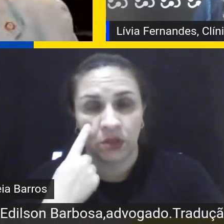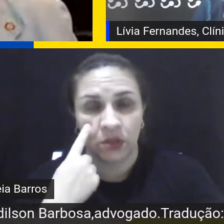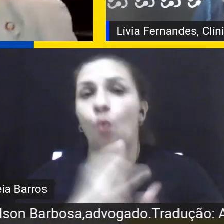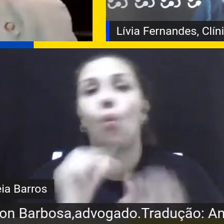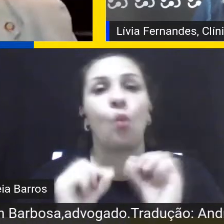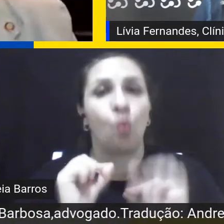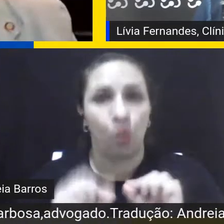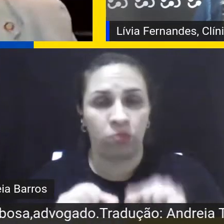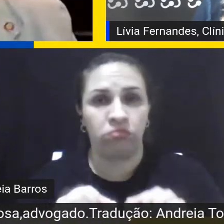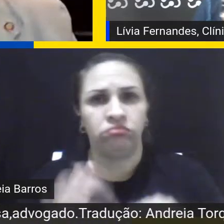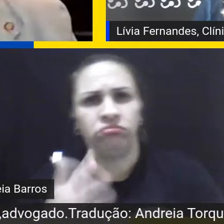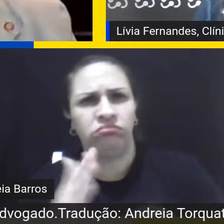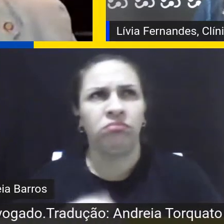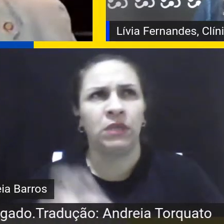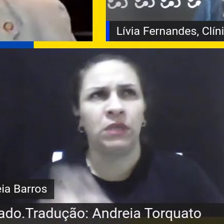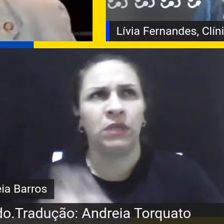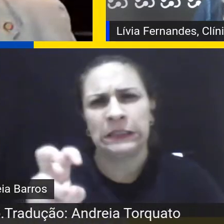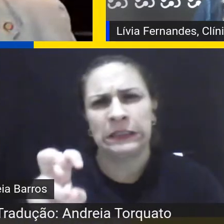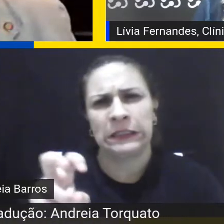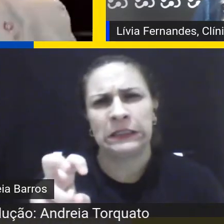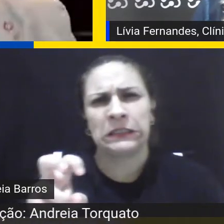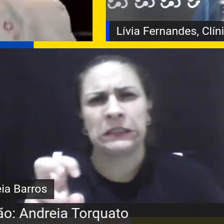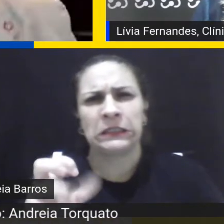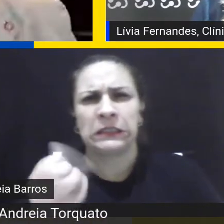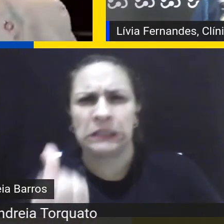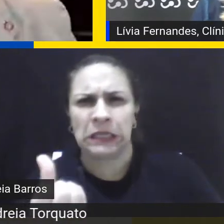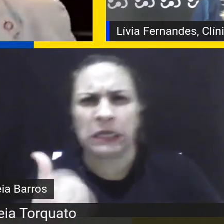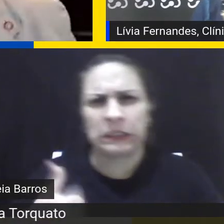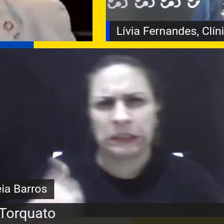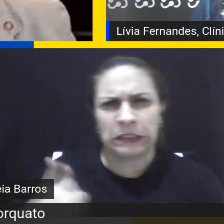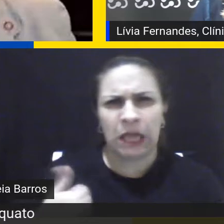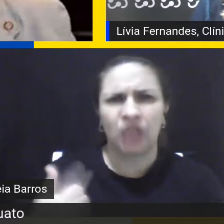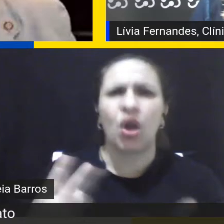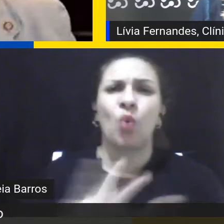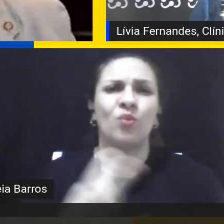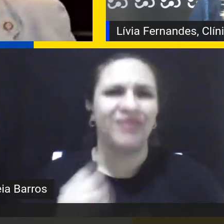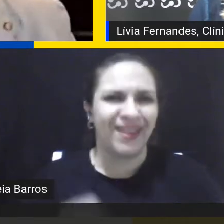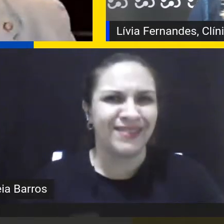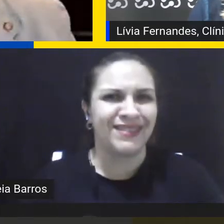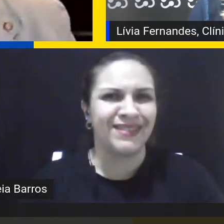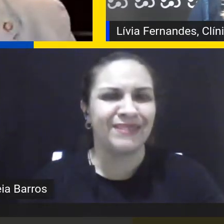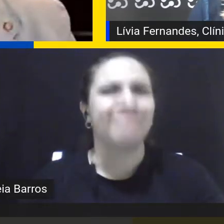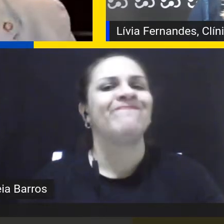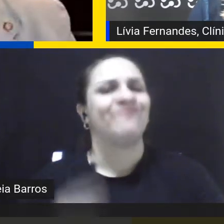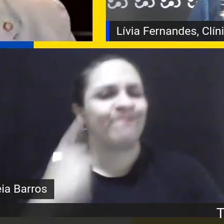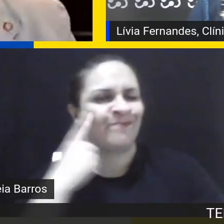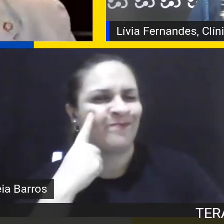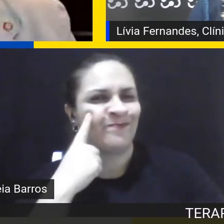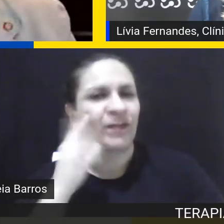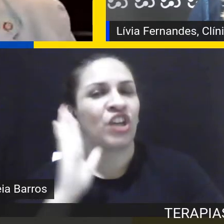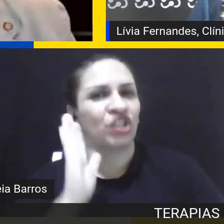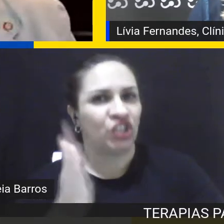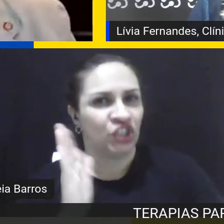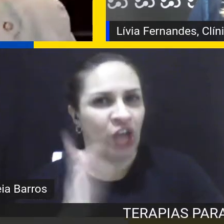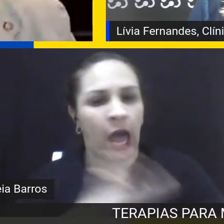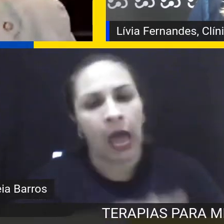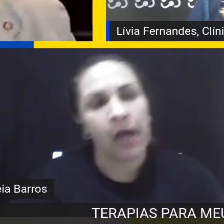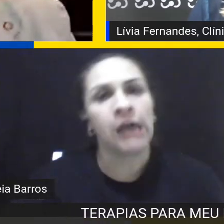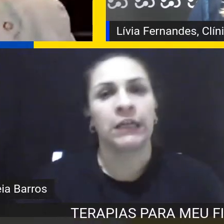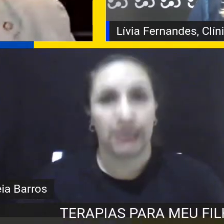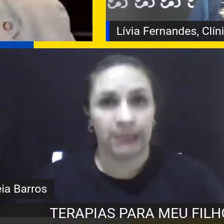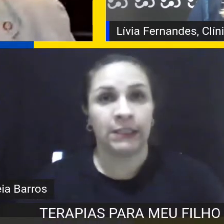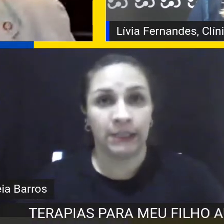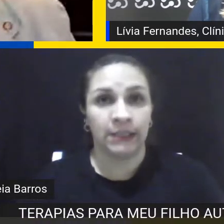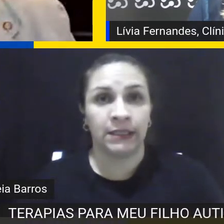por volta dos 5/6 anos, tá? Então, geralmente, é aquela criança